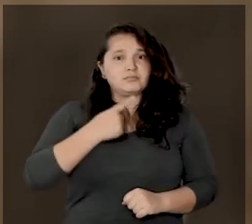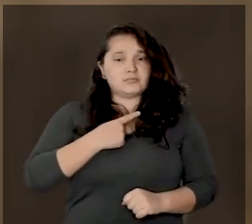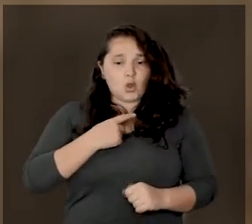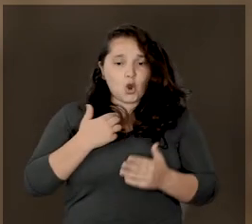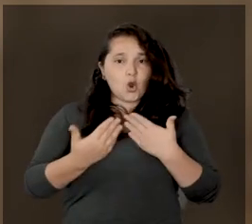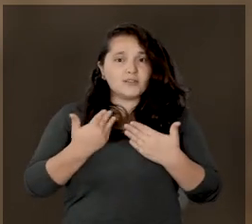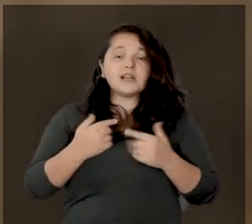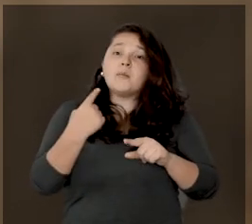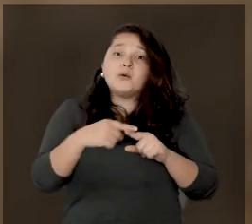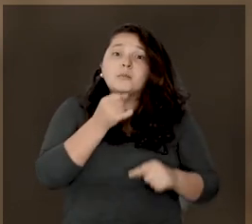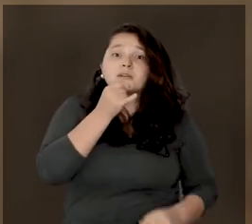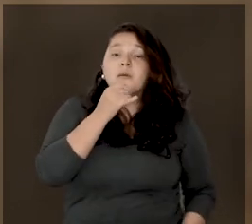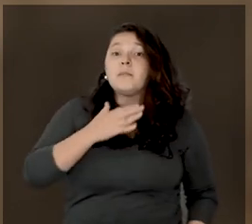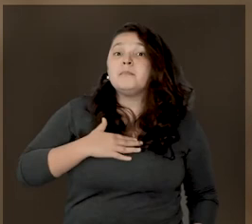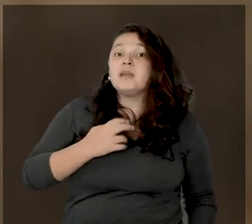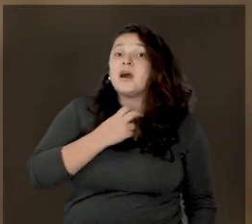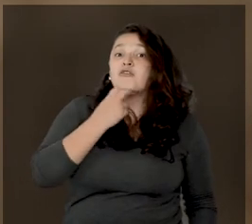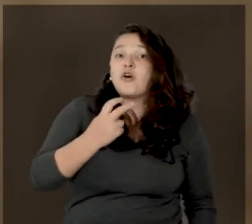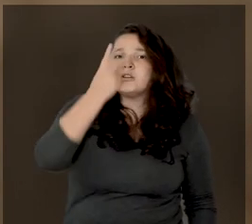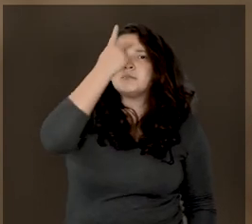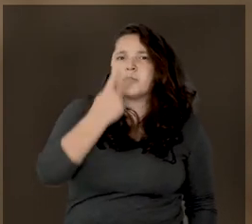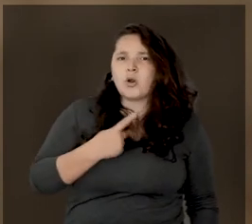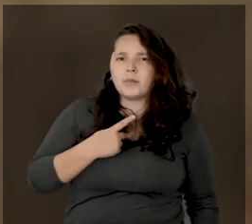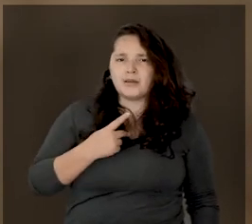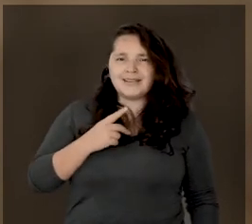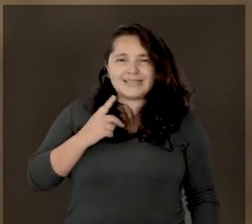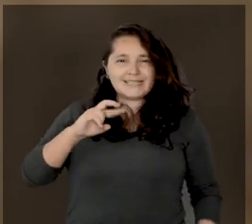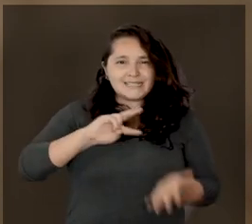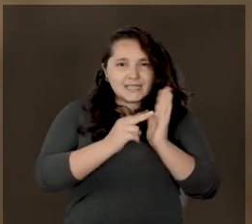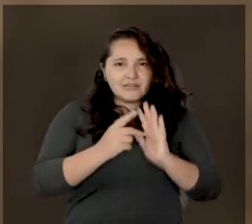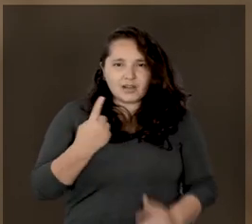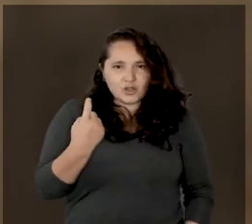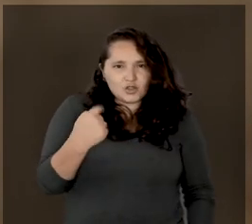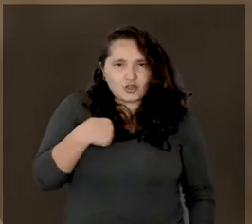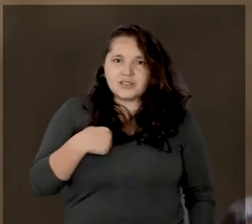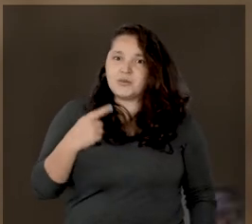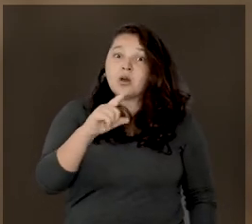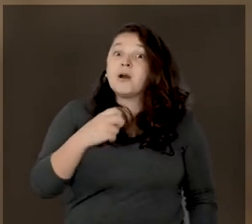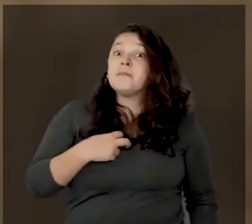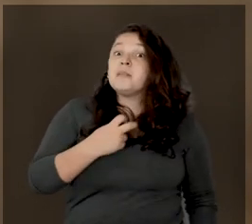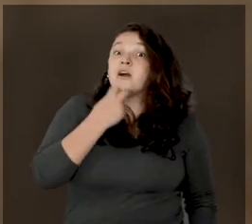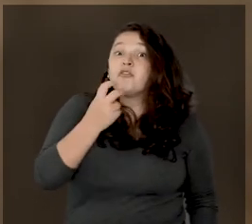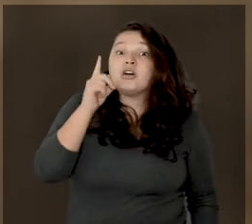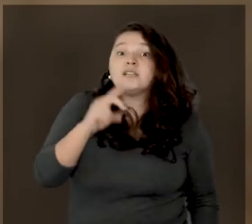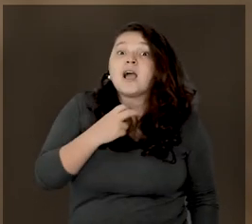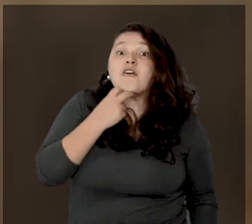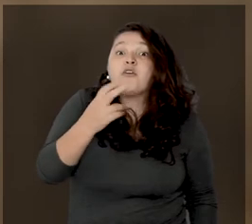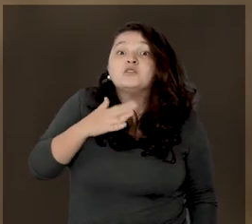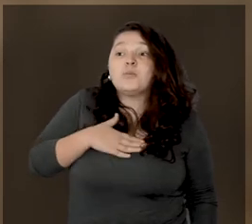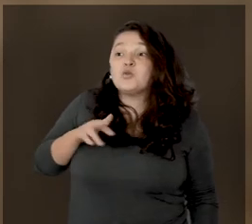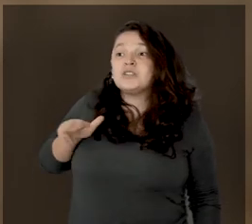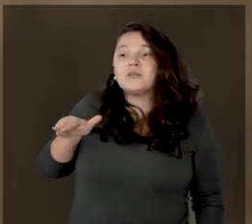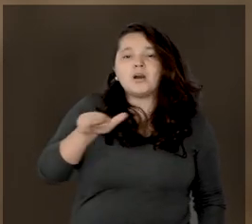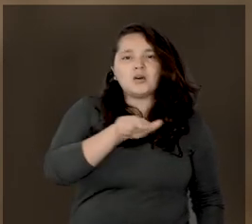irmãos. Isso é interessante, essa consciência de que seu corpo é uma morada coletiva, né? São reuniões de